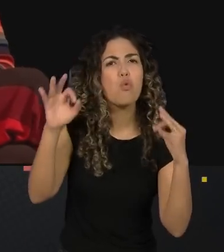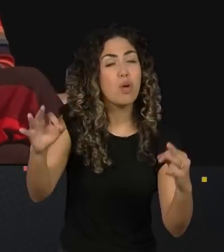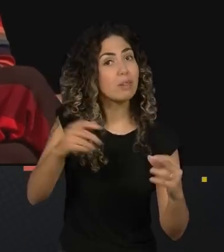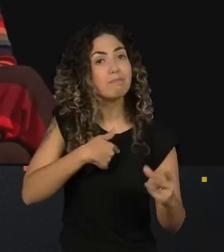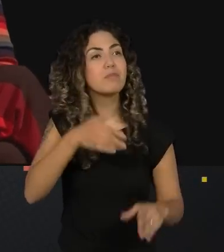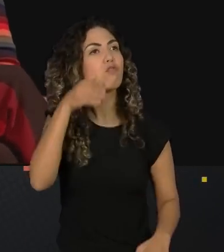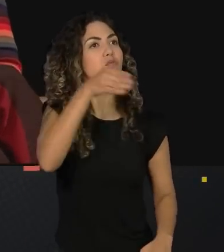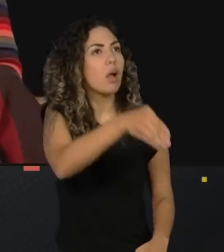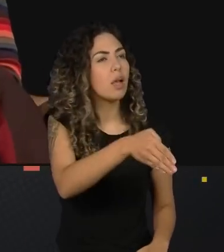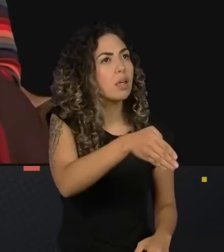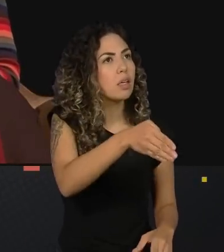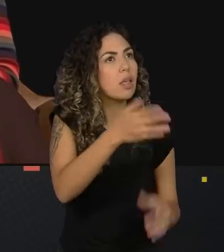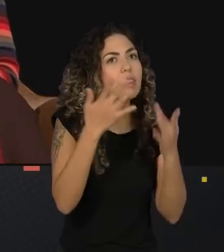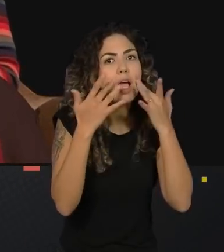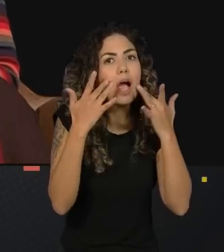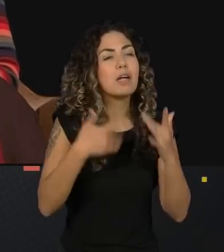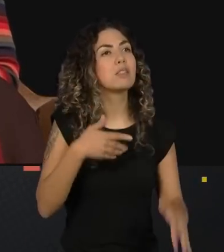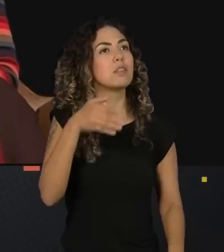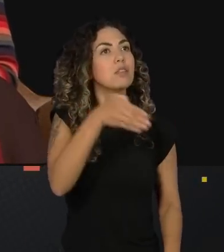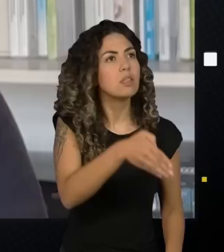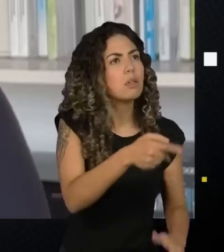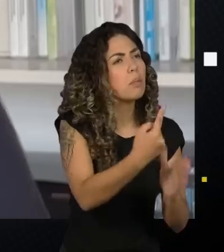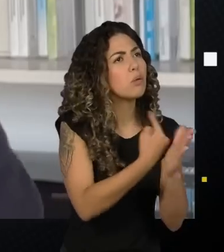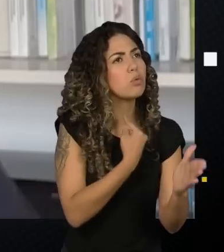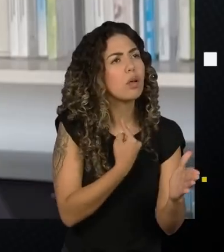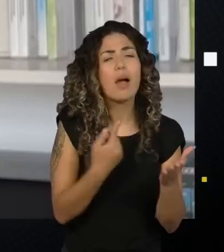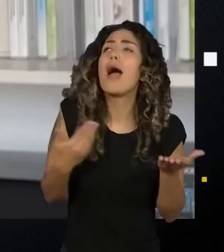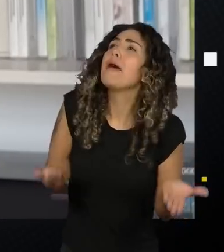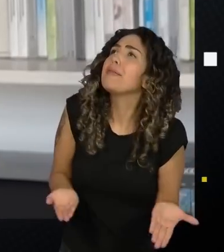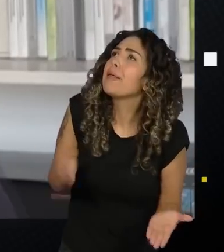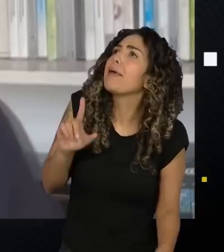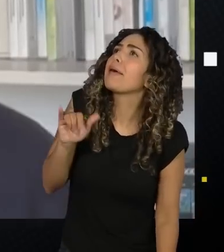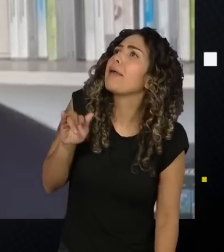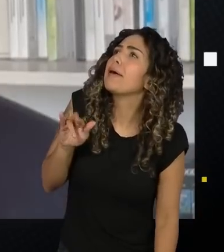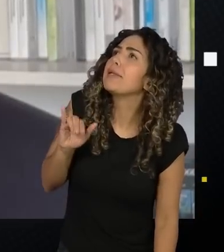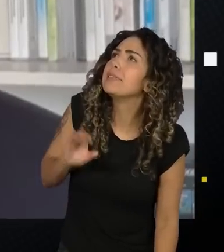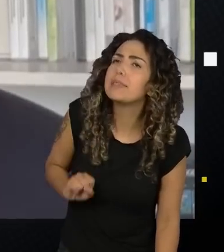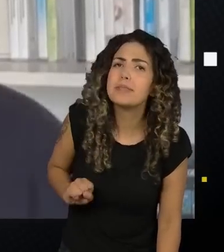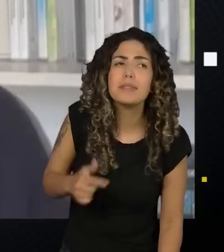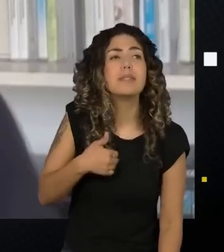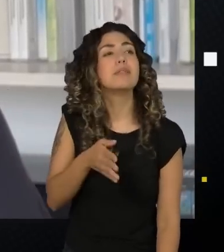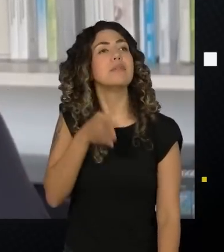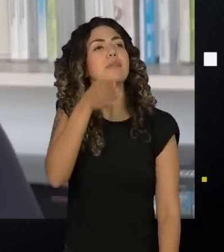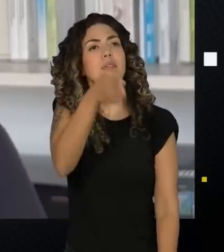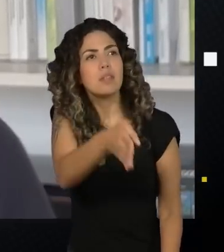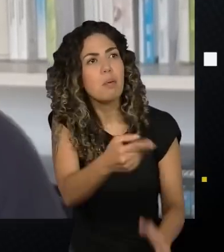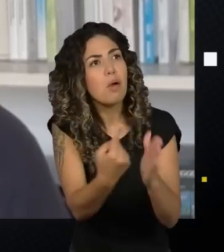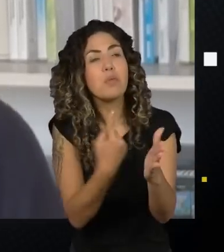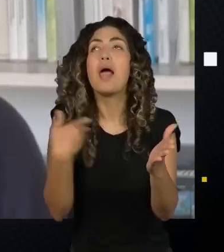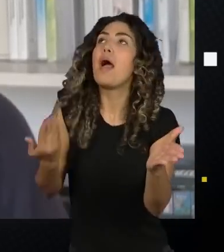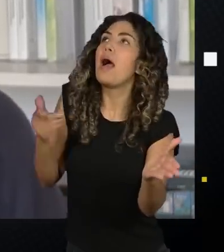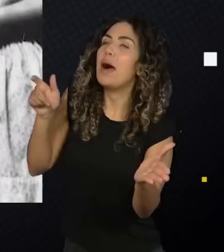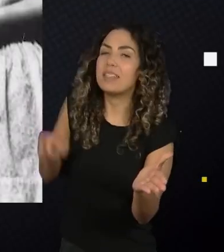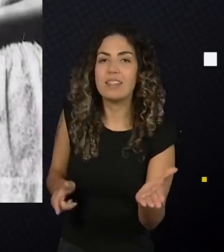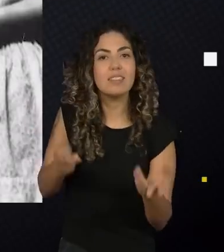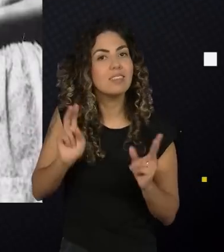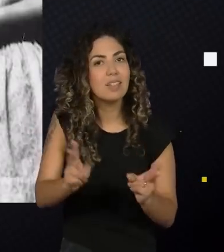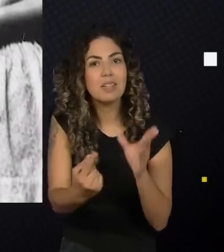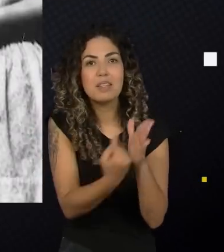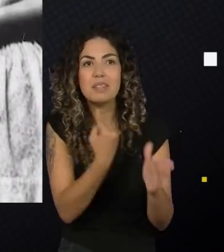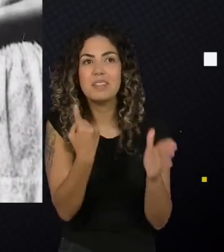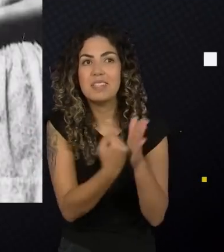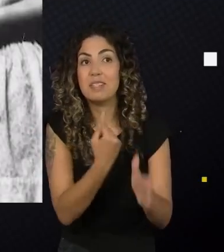ela. Cadê a Clarice? Particularmente falando, ela me deu muitos presentes, entre eles uma